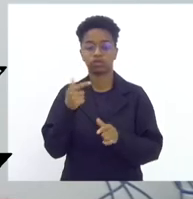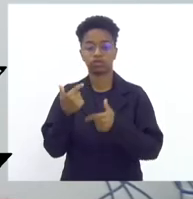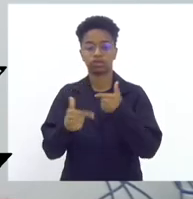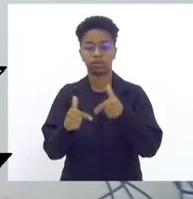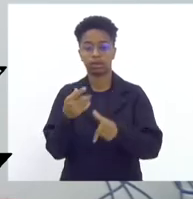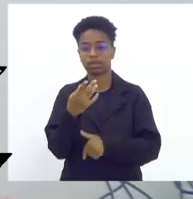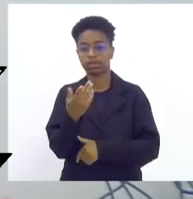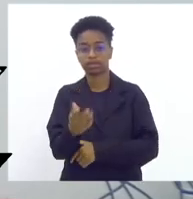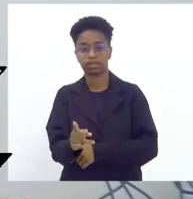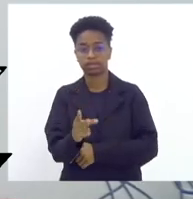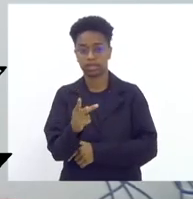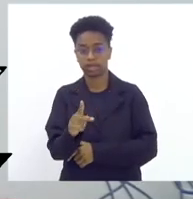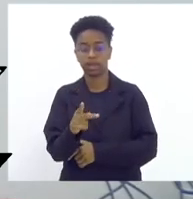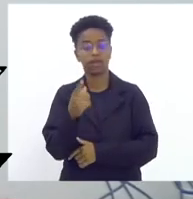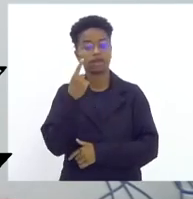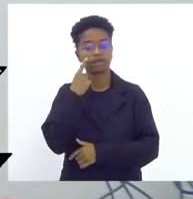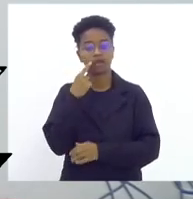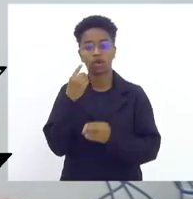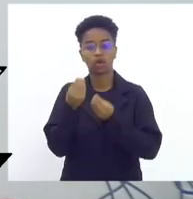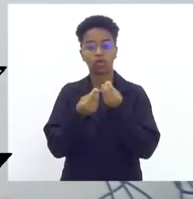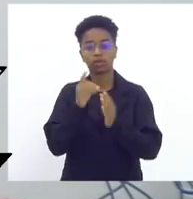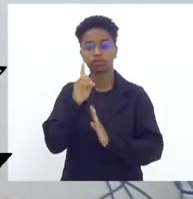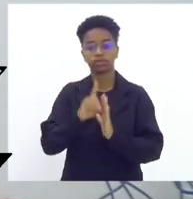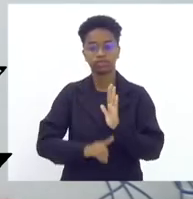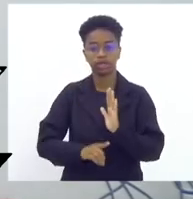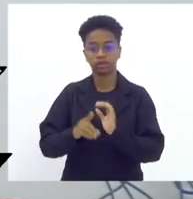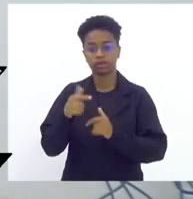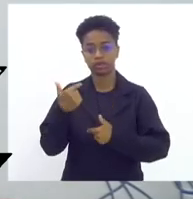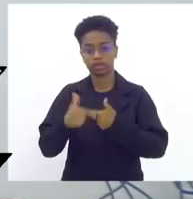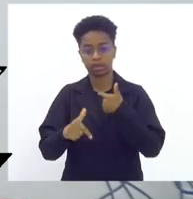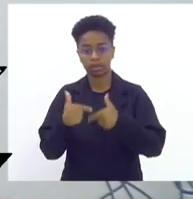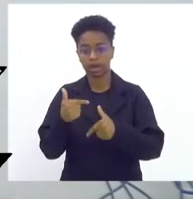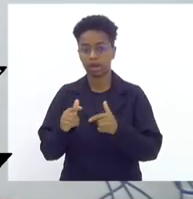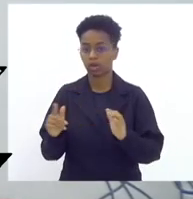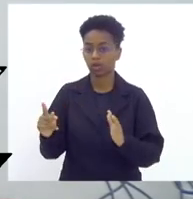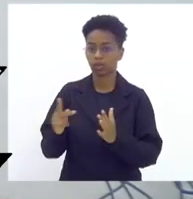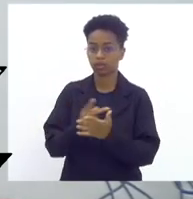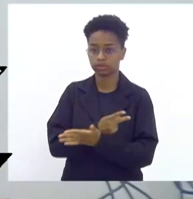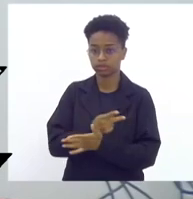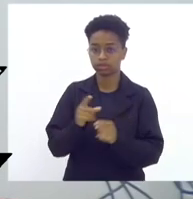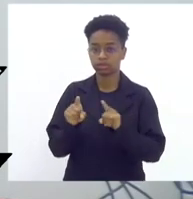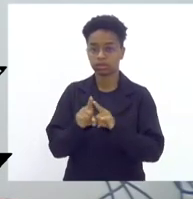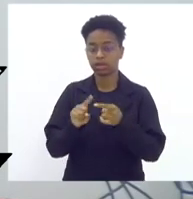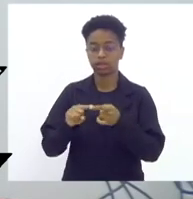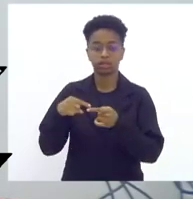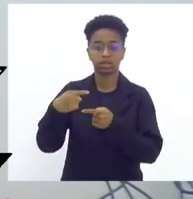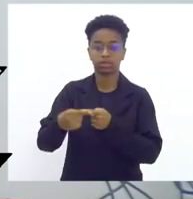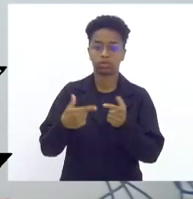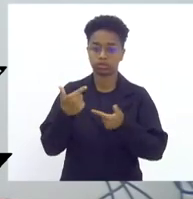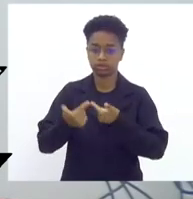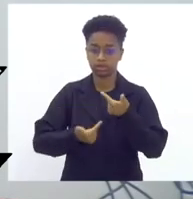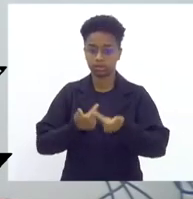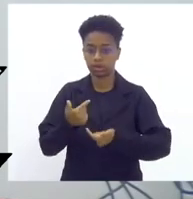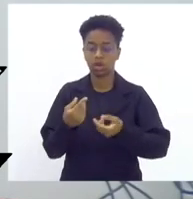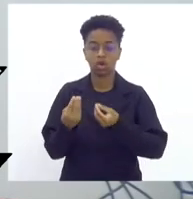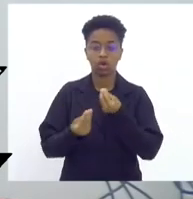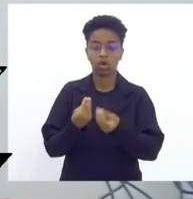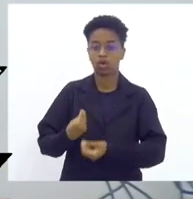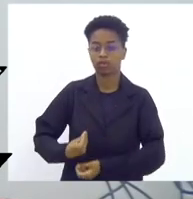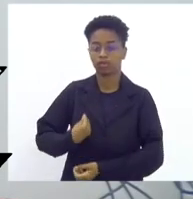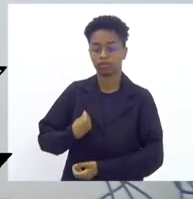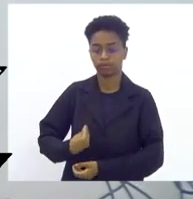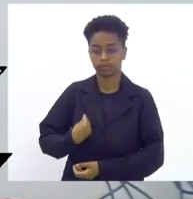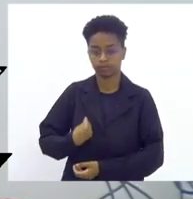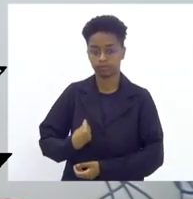é que o direito trabalhista dele está ser aplicado e também depois do trabalho dele como ele vai ser a vida dele